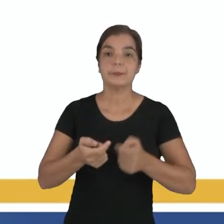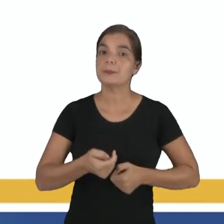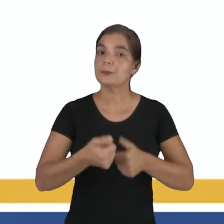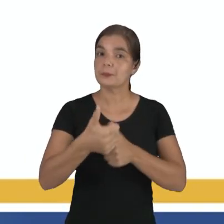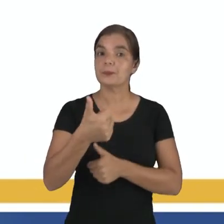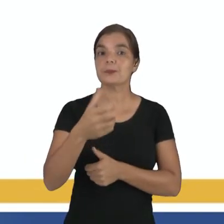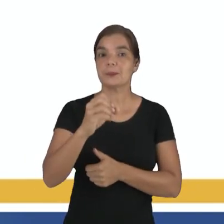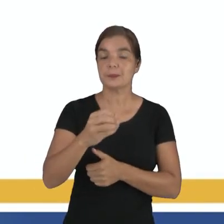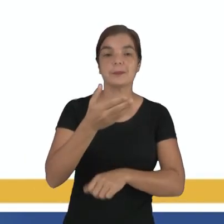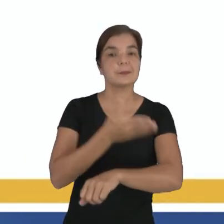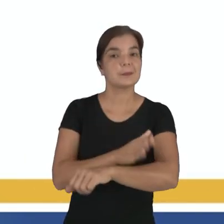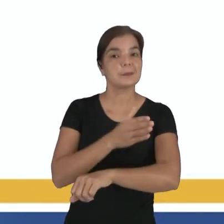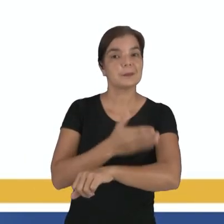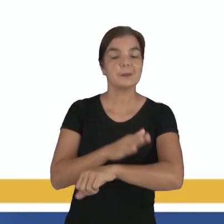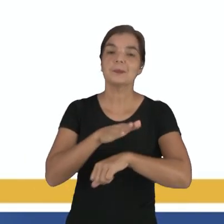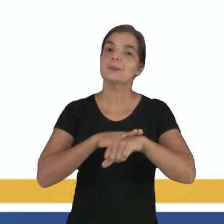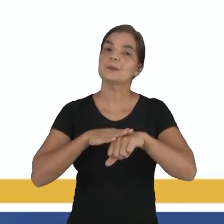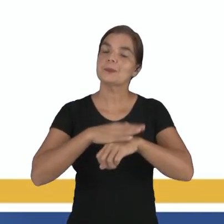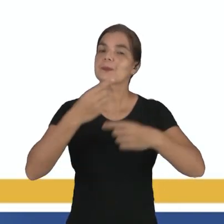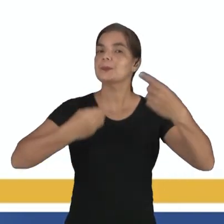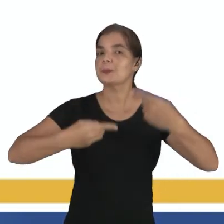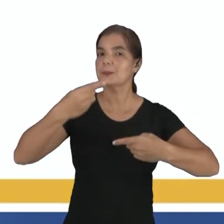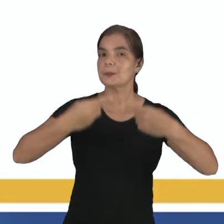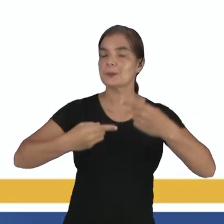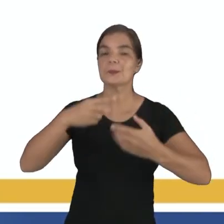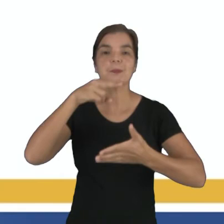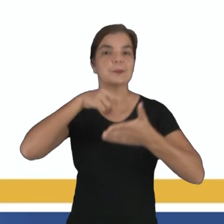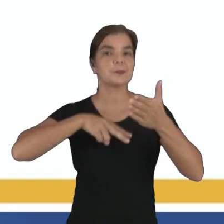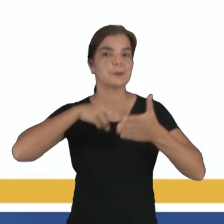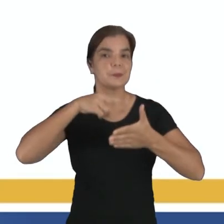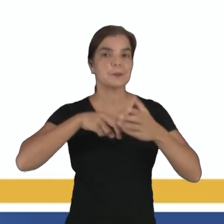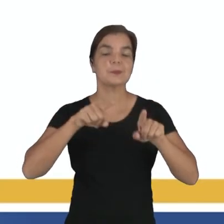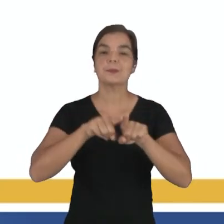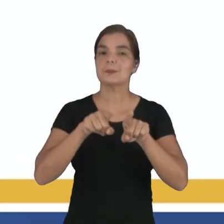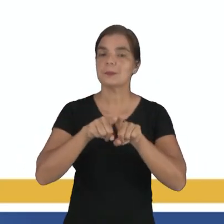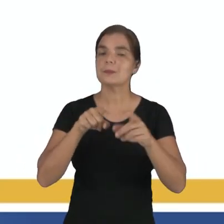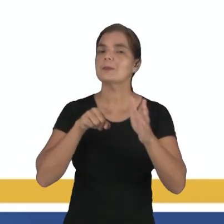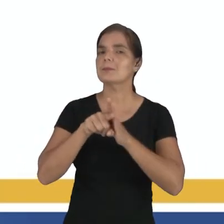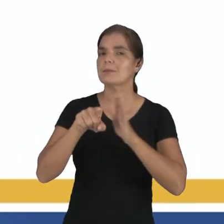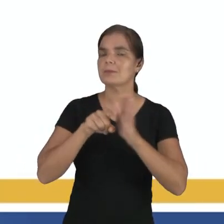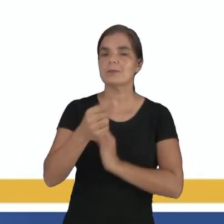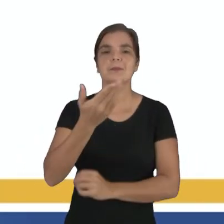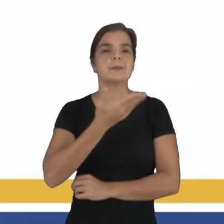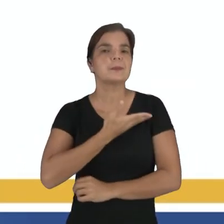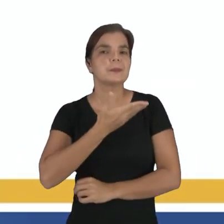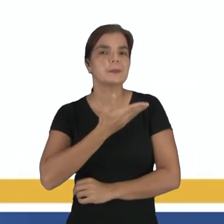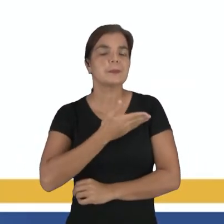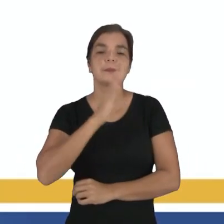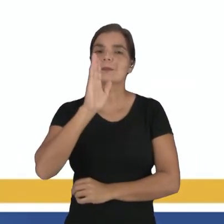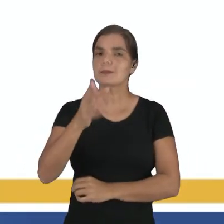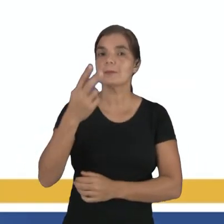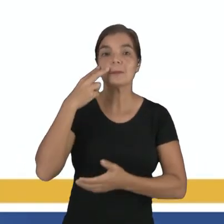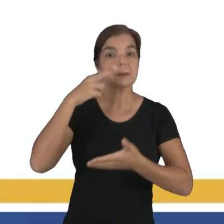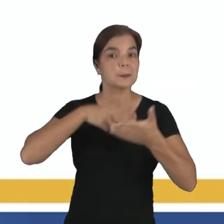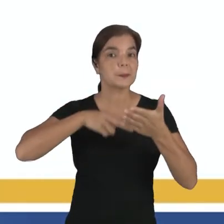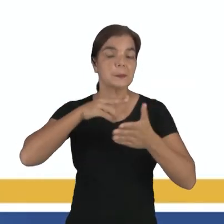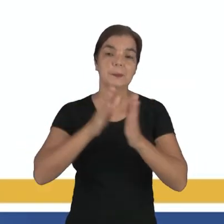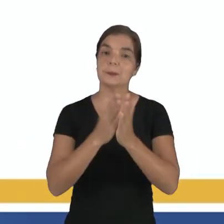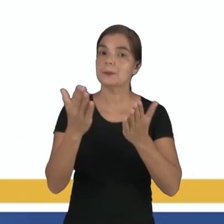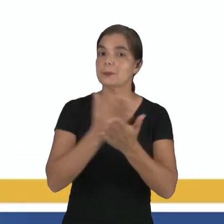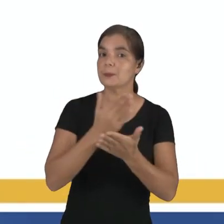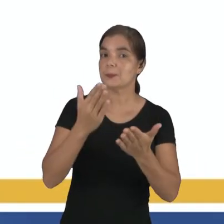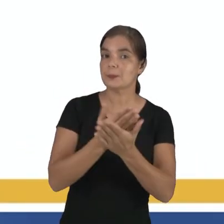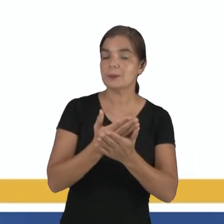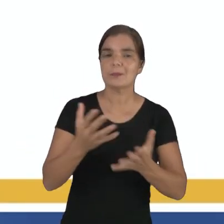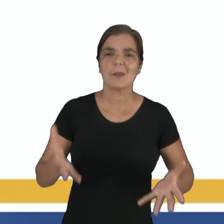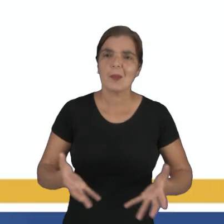dica 10. Pratique conversas e debates sobre a leitura. Pergunte aos seus colegas se eles já leram determinado